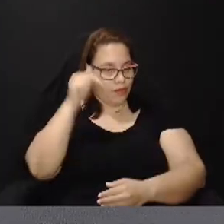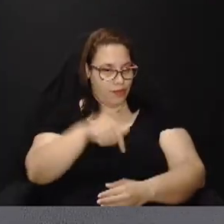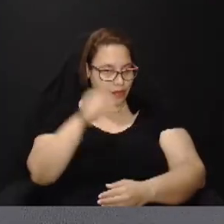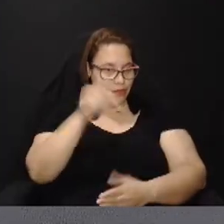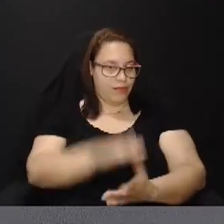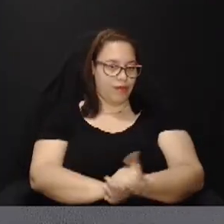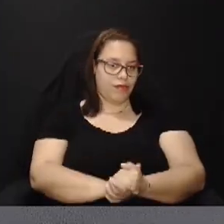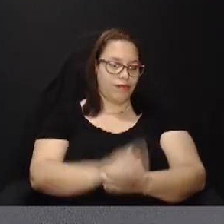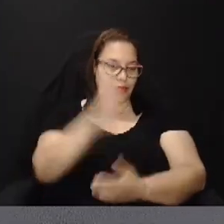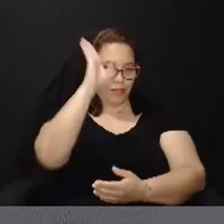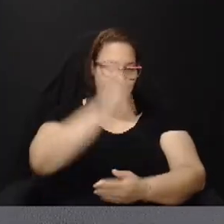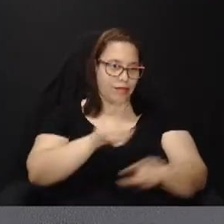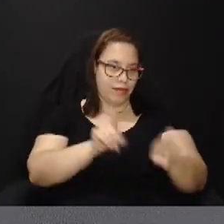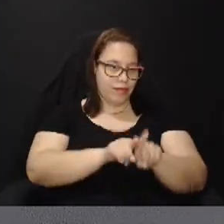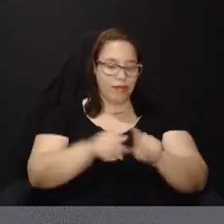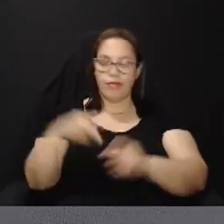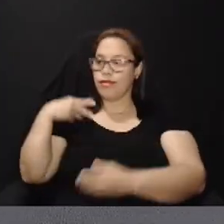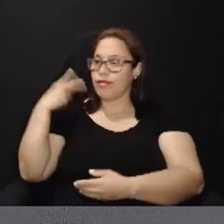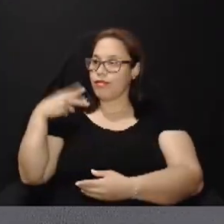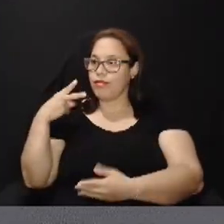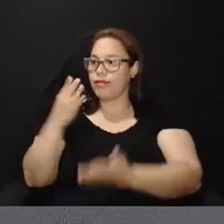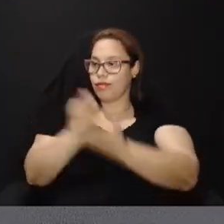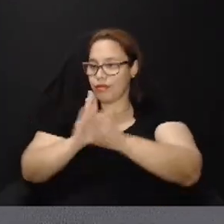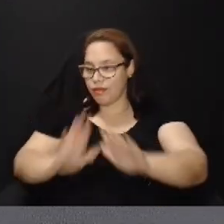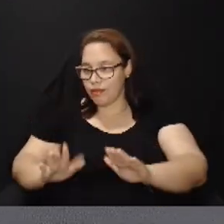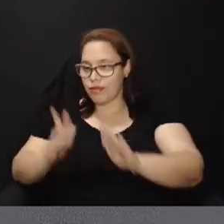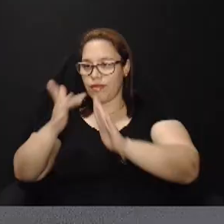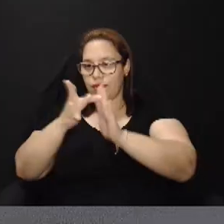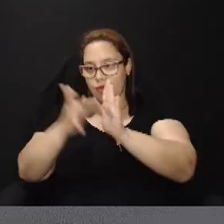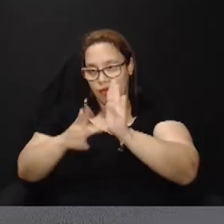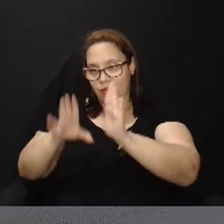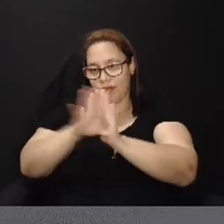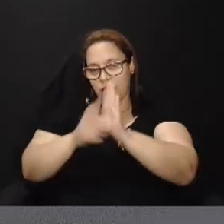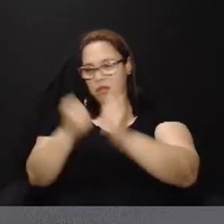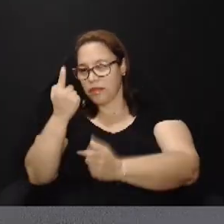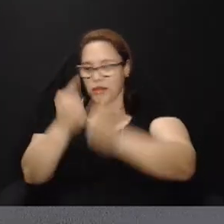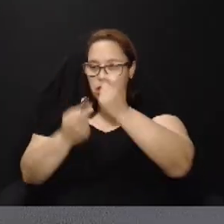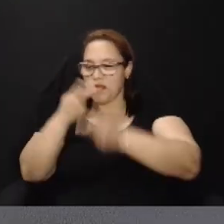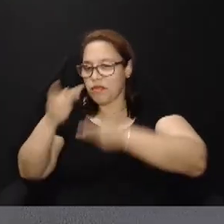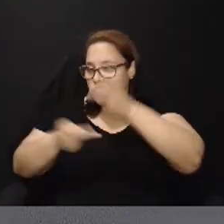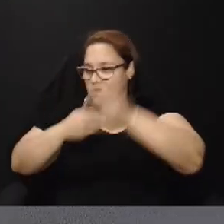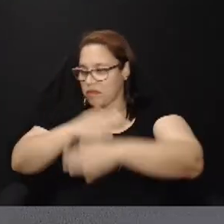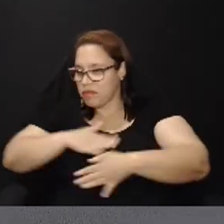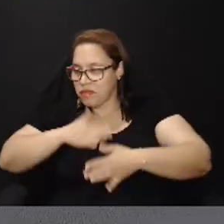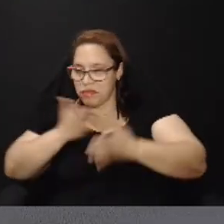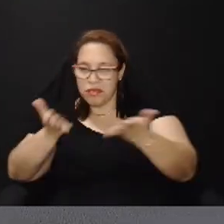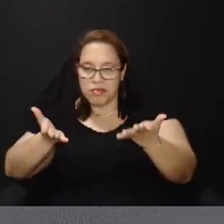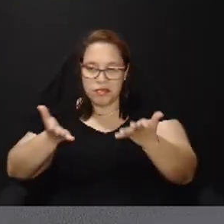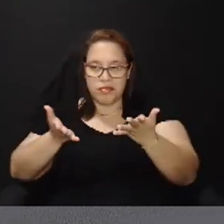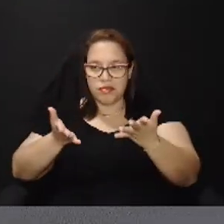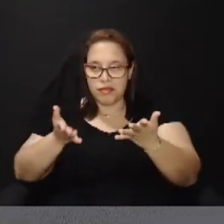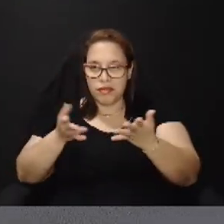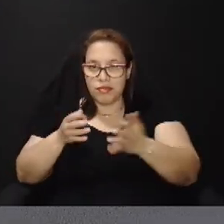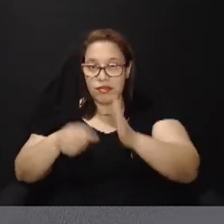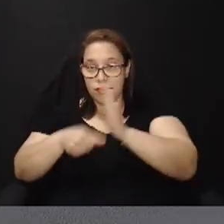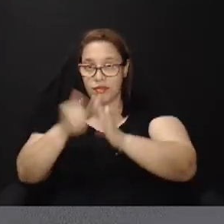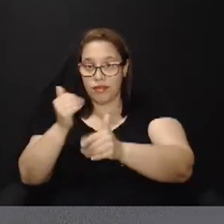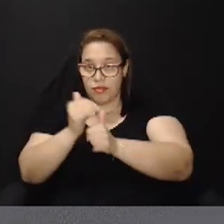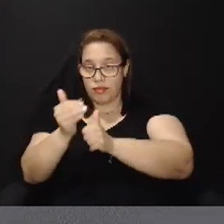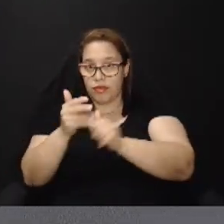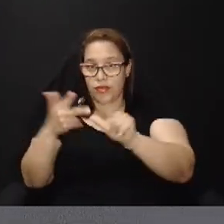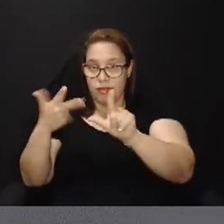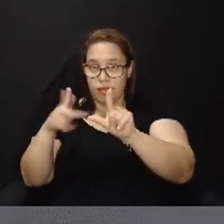também. A gente chegou ao fim aqui ao programa em pauta. Tem mais alguma coisa que o senhor gostaria de falar desse seu primeiro ano aqui no Legislativo, desse seu